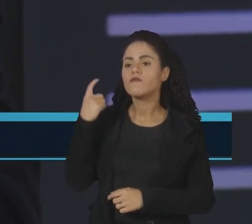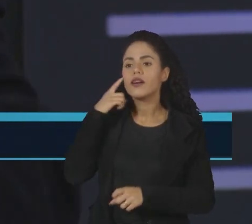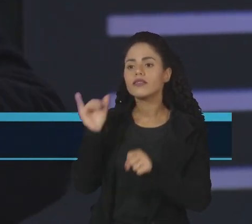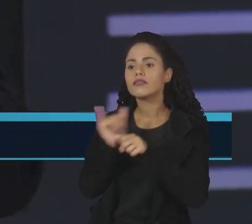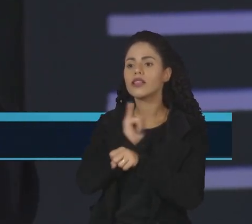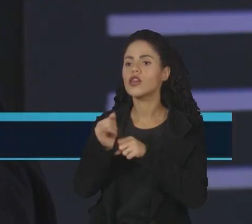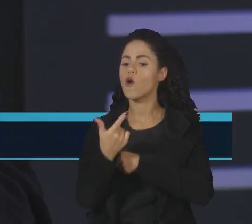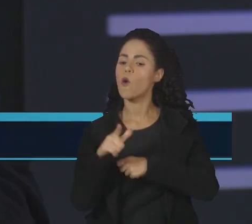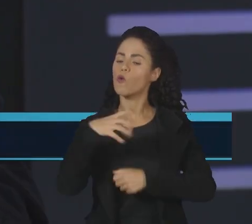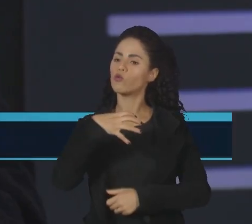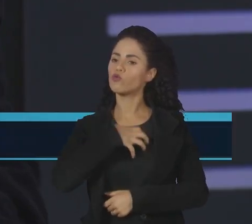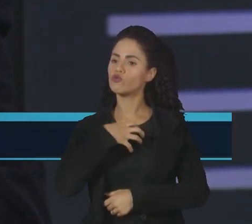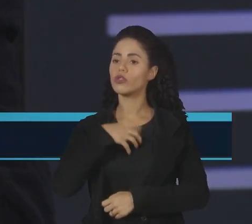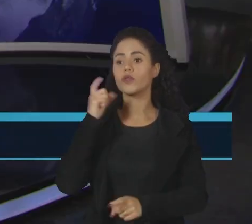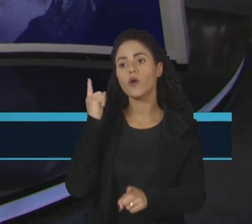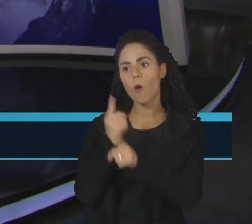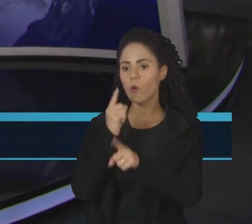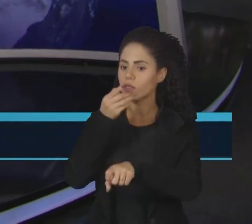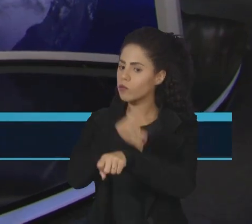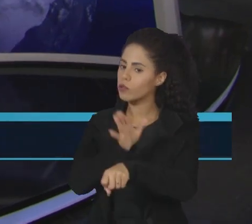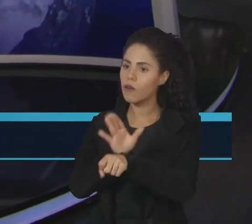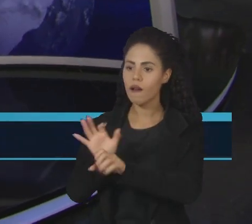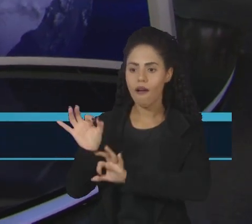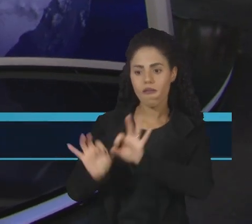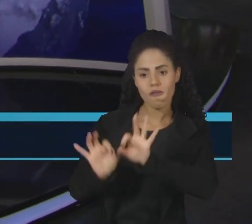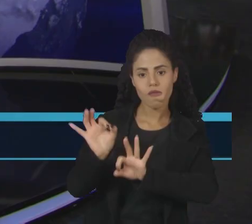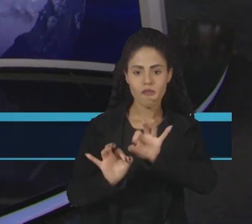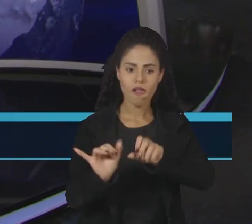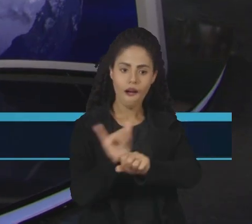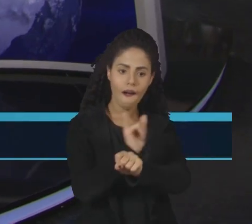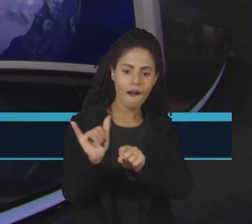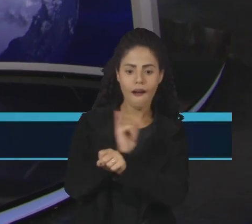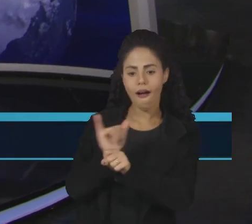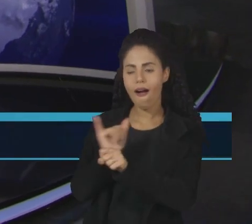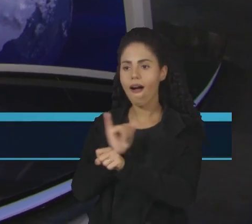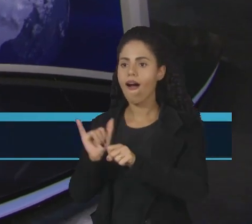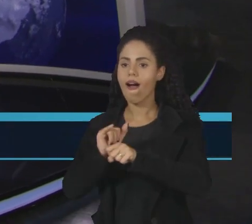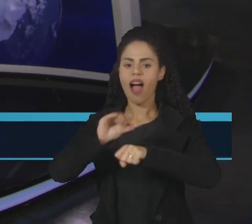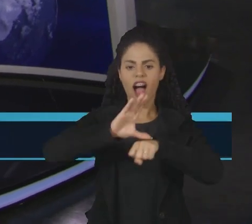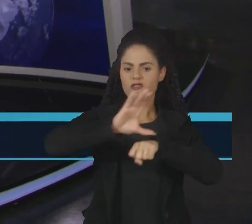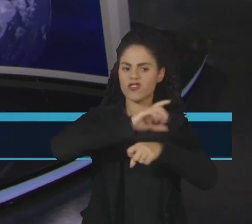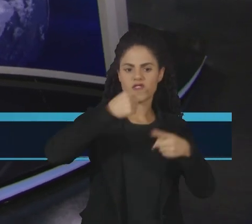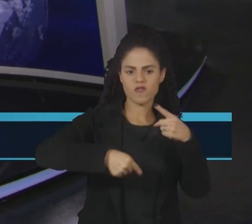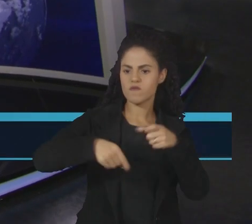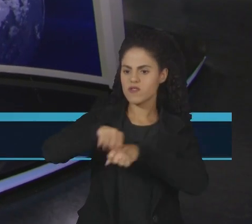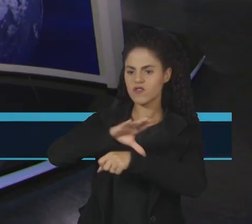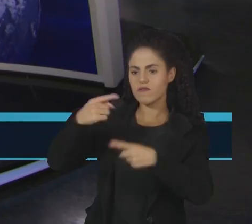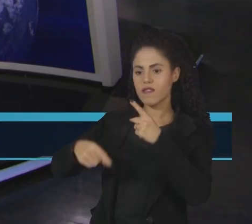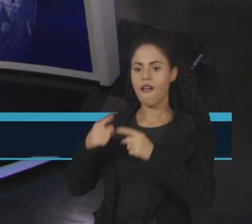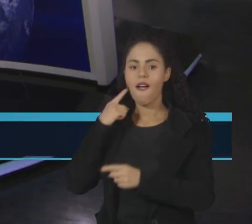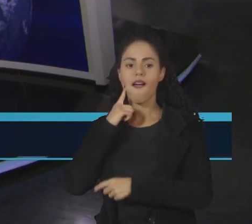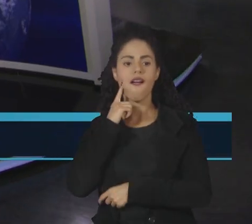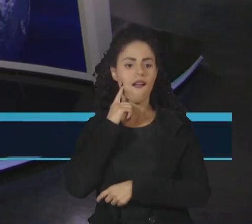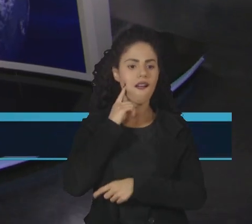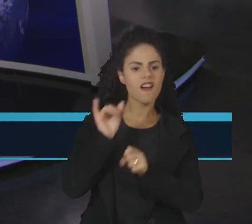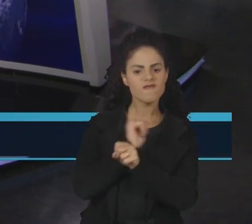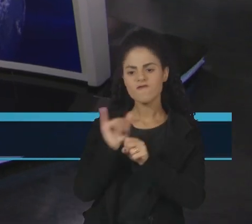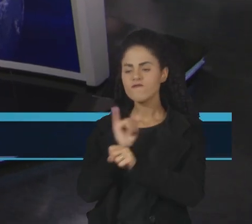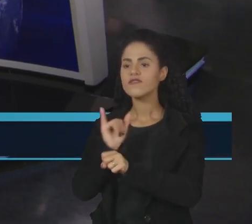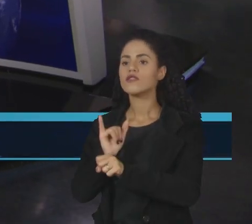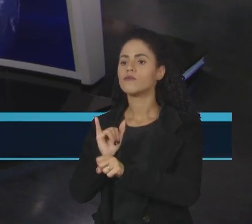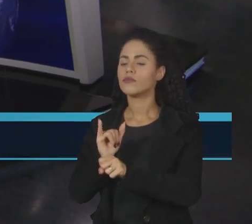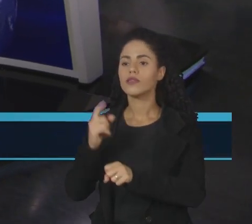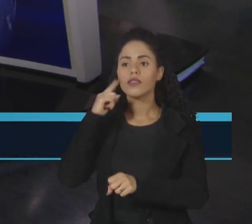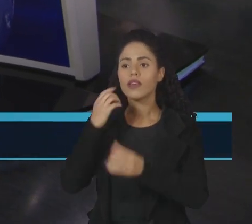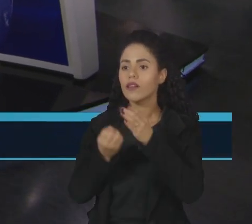e encontram o tempo inteiro, e aí você termina que é inconstitucional, eles acham outro jeito. Eu não acho que tenha muita solução isso,